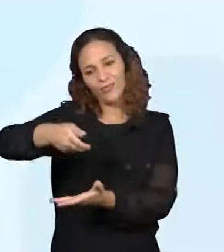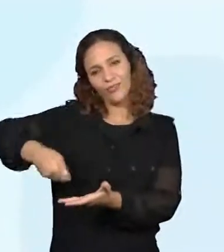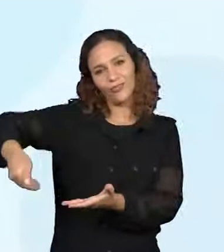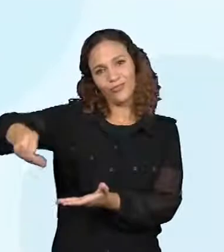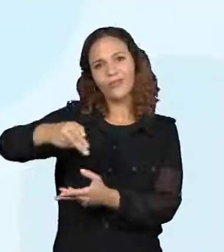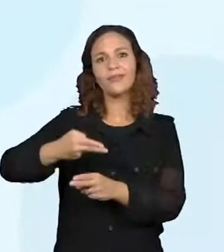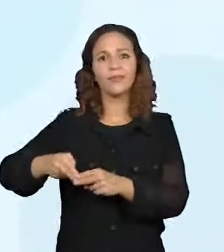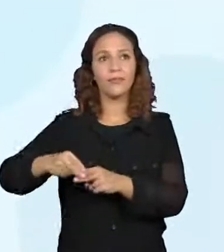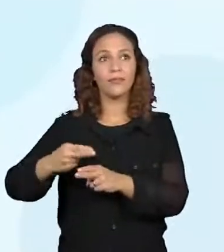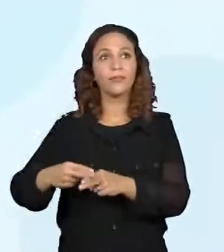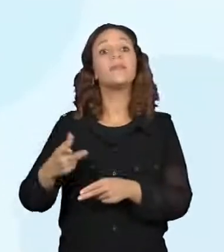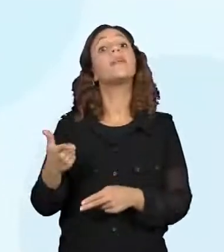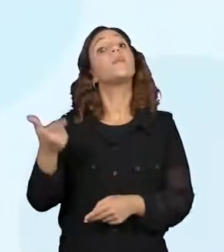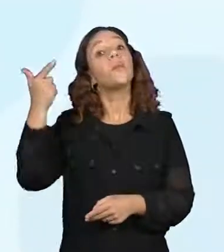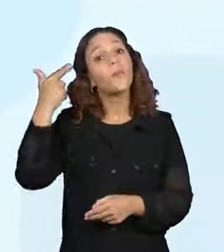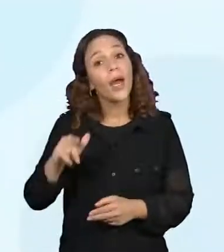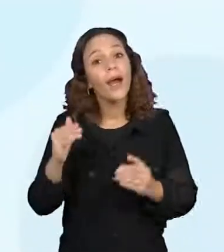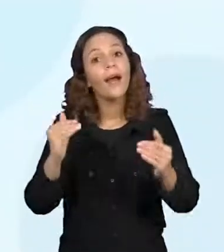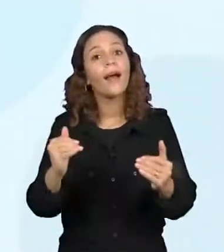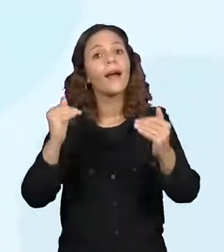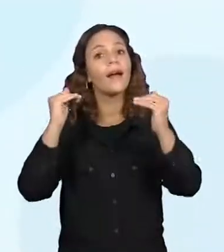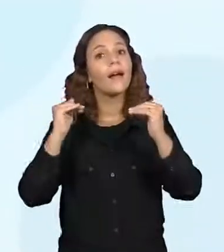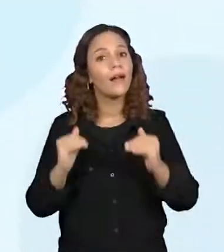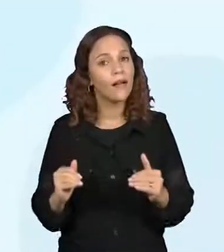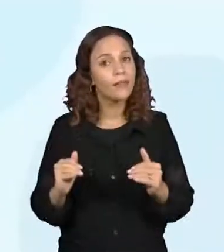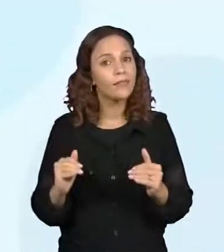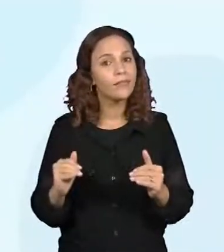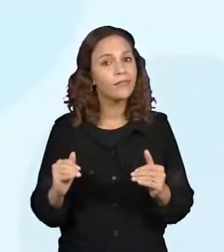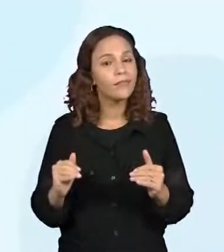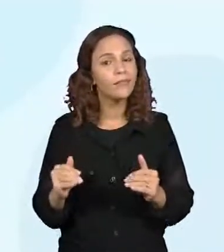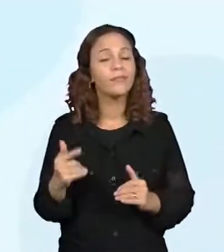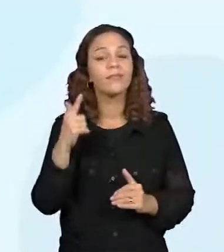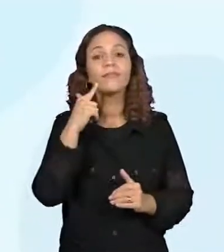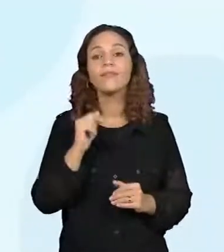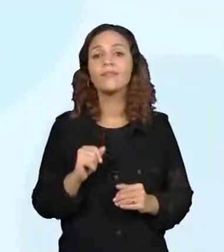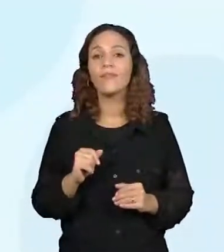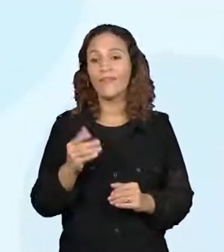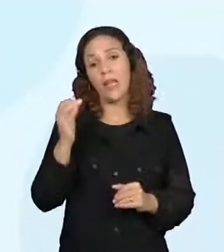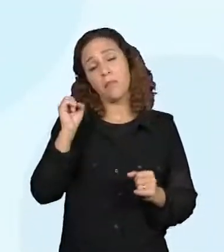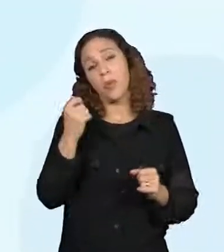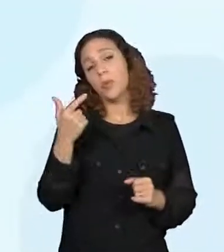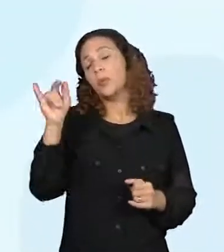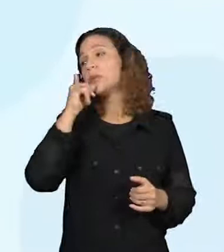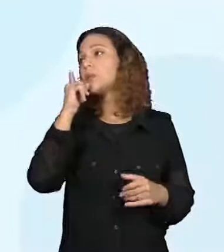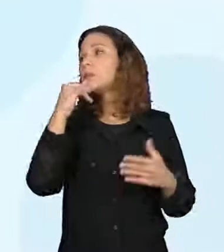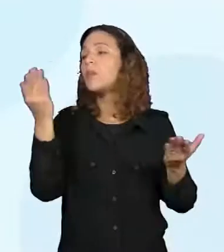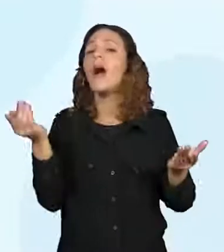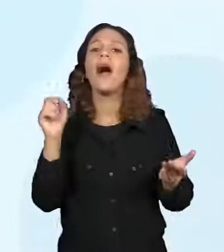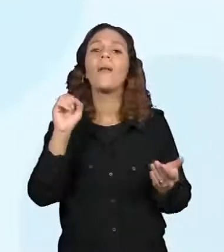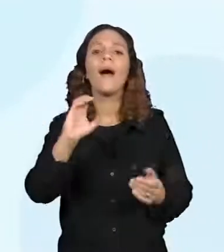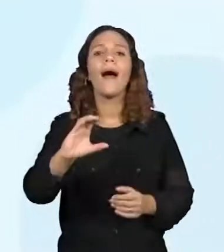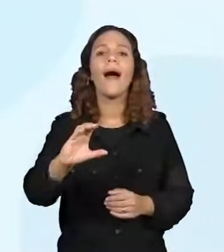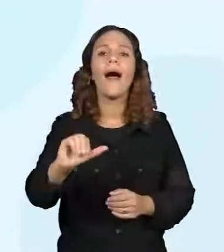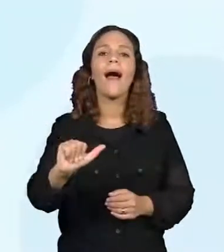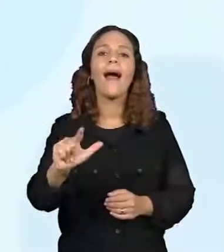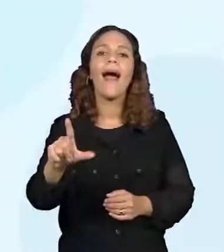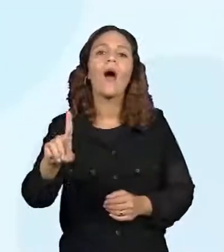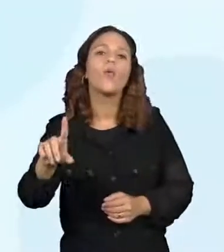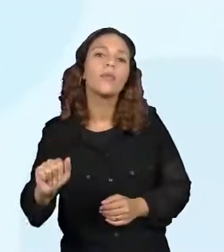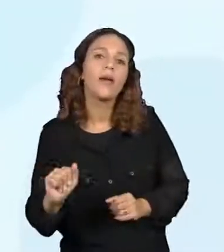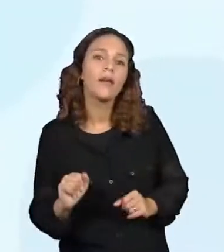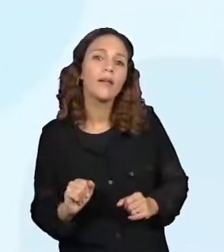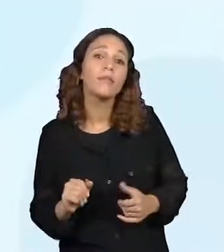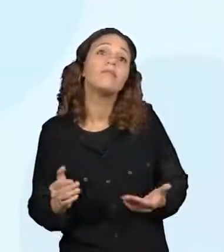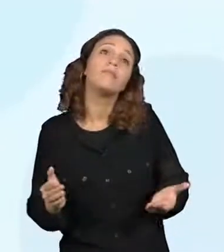tem mais um tópico que talvez não apareça em outras receitas. Em outra receita poderia aparecer calda de chocolate,